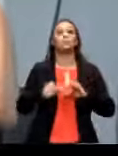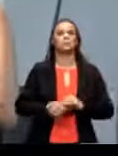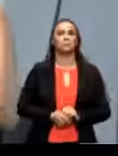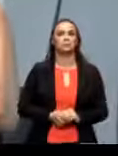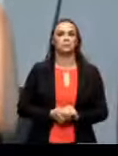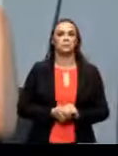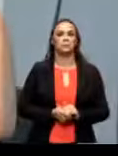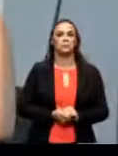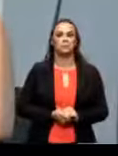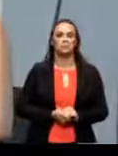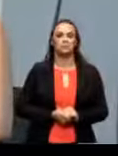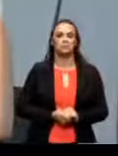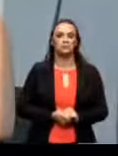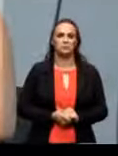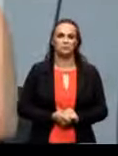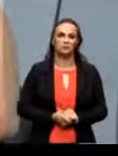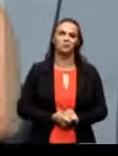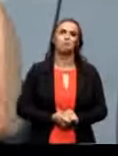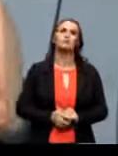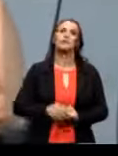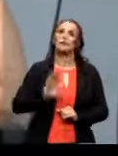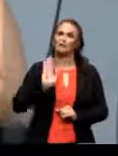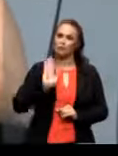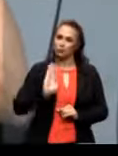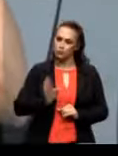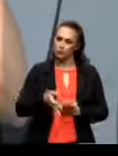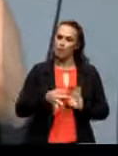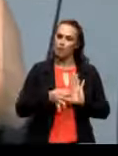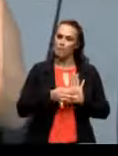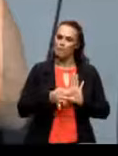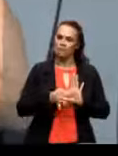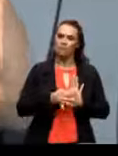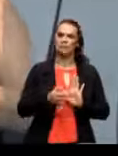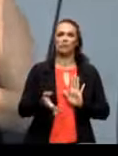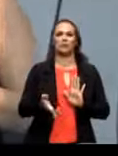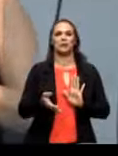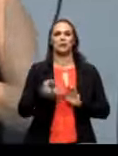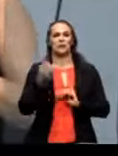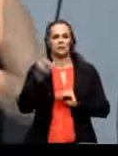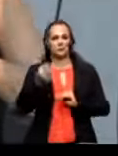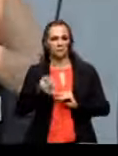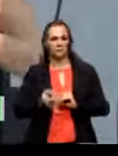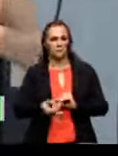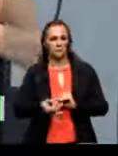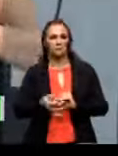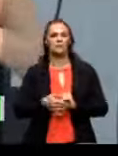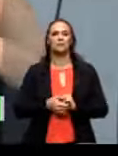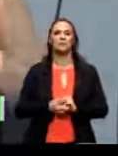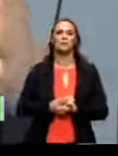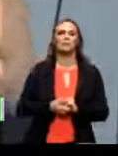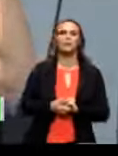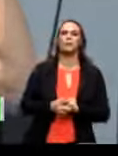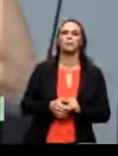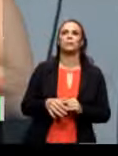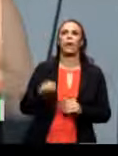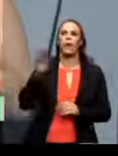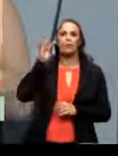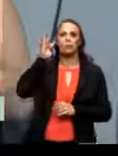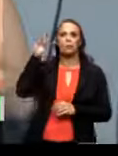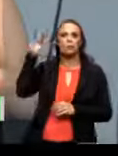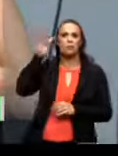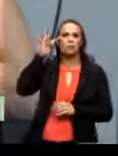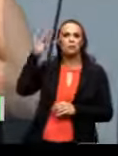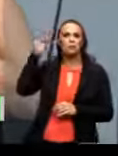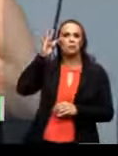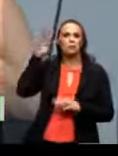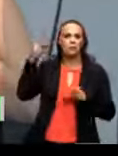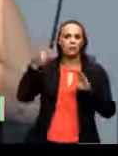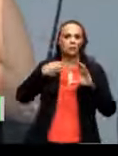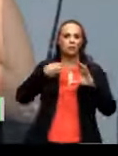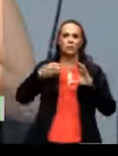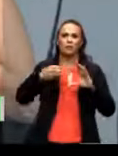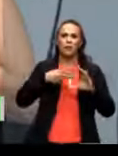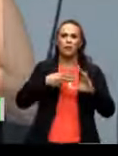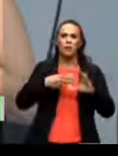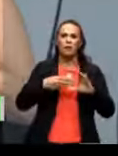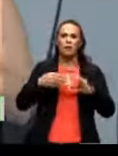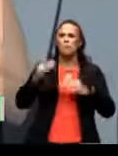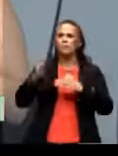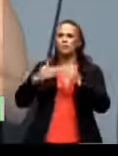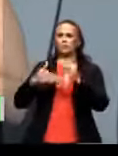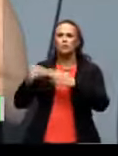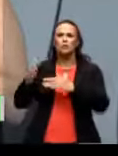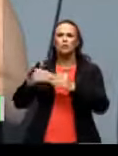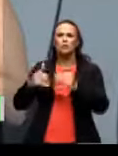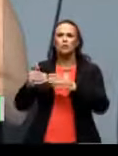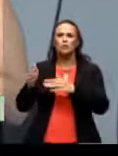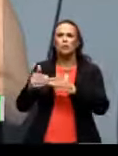Como eu comentei com vocês, a teoria celular ela foi feita assim, né, teve a mão de vários cientistas de forma independente,